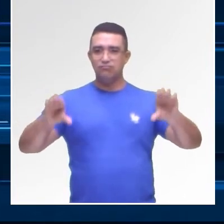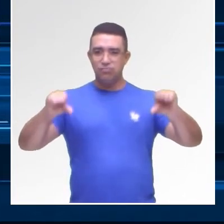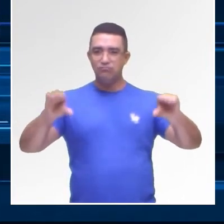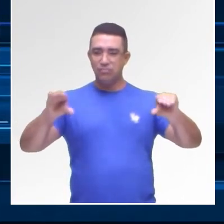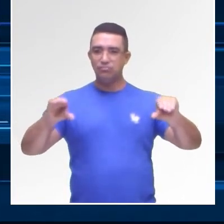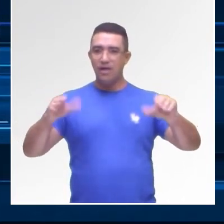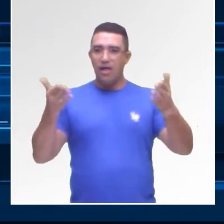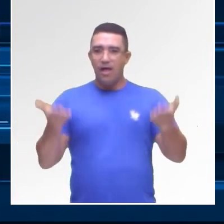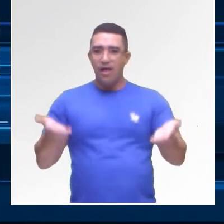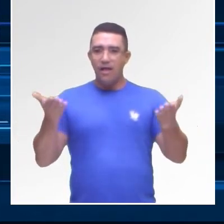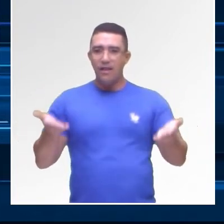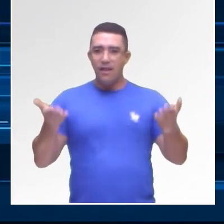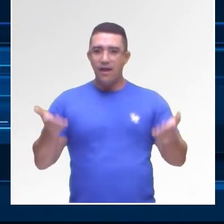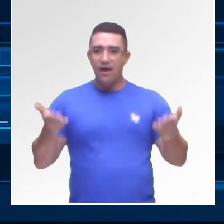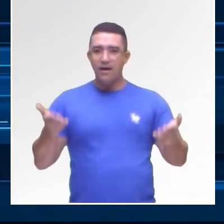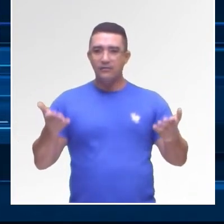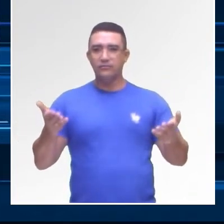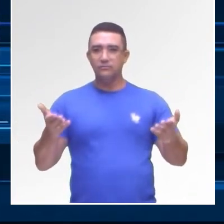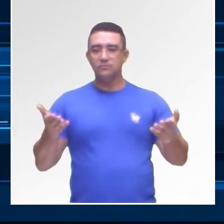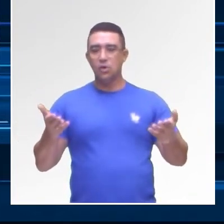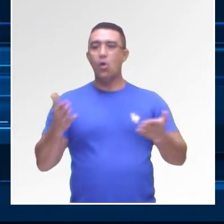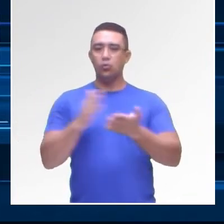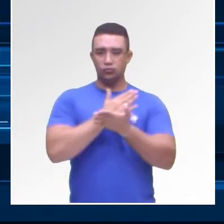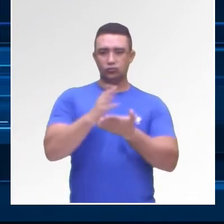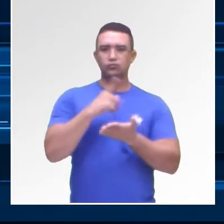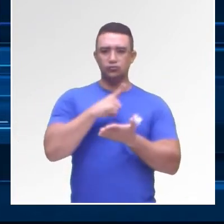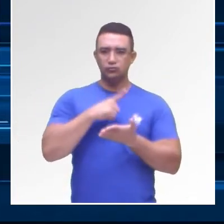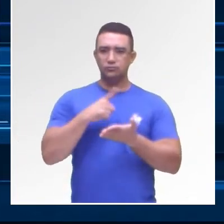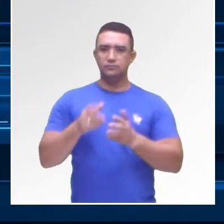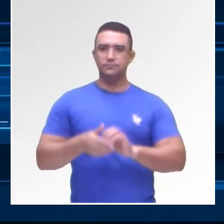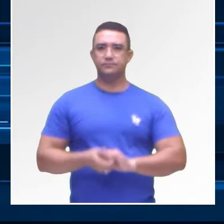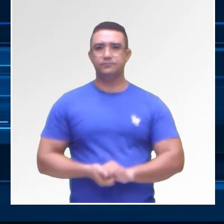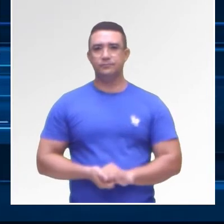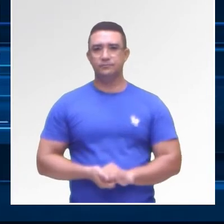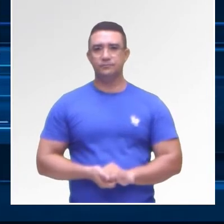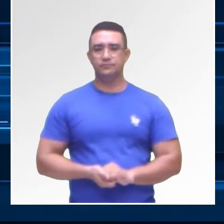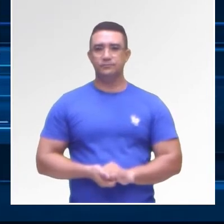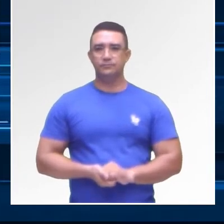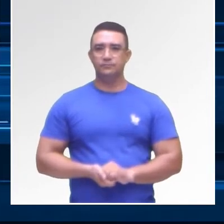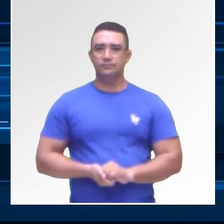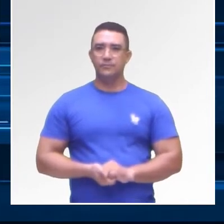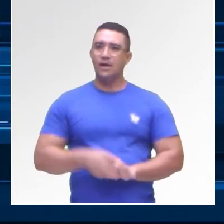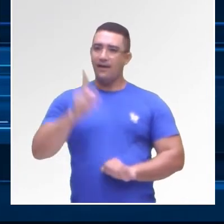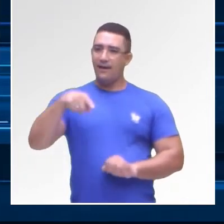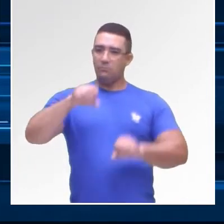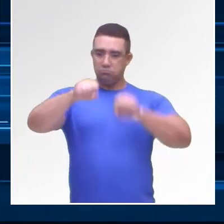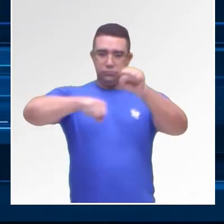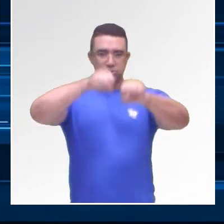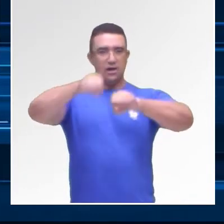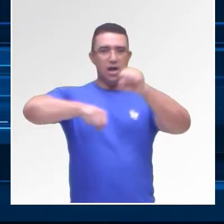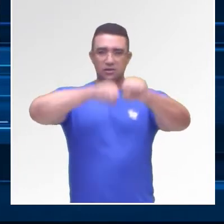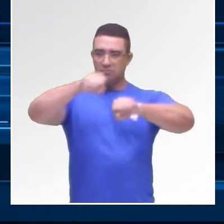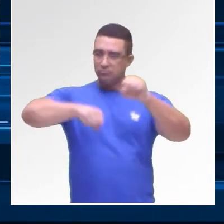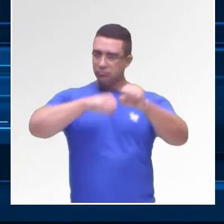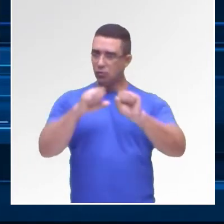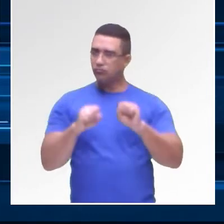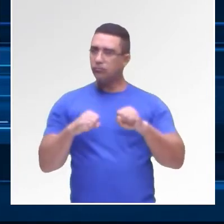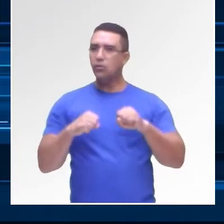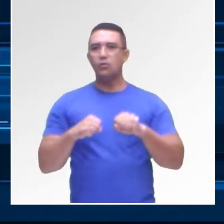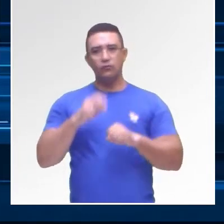os solavancos, né, no terreno. E é uma bicicleta muito robusta. Ela